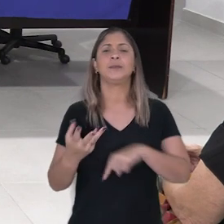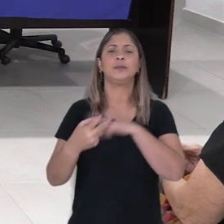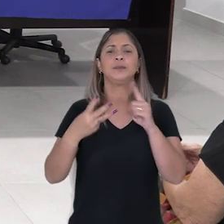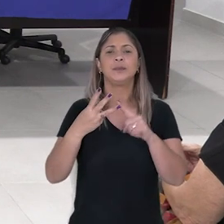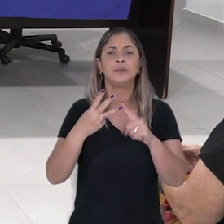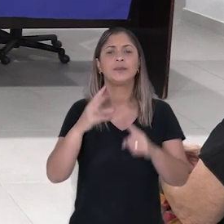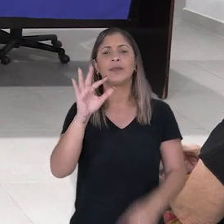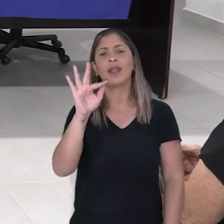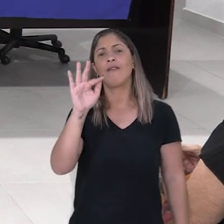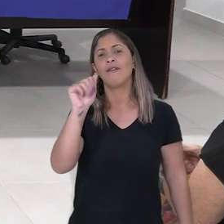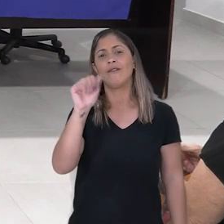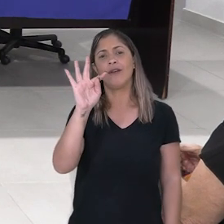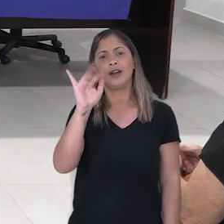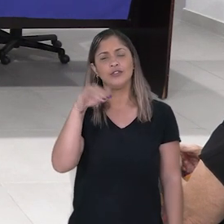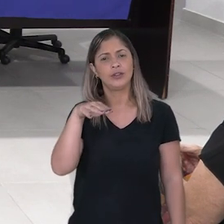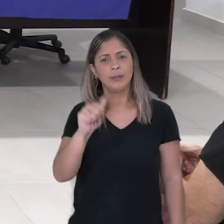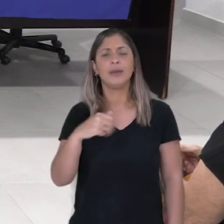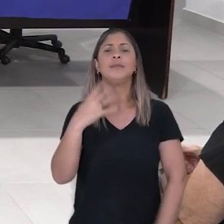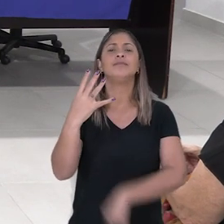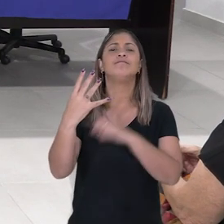Fátima, quem mais?